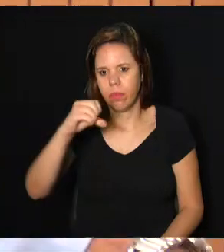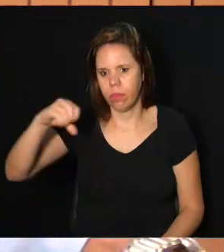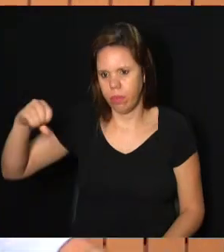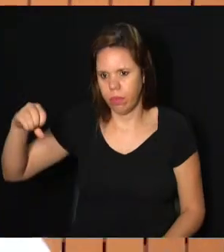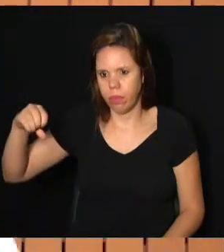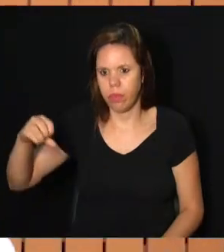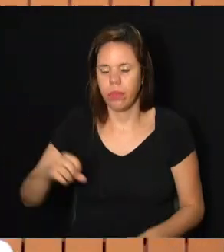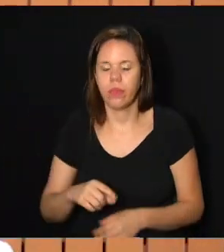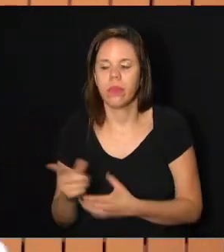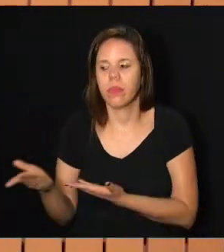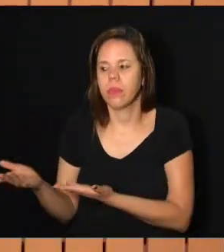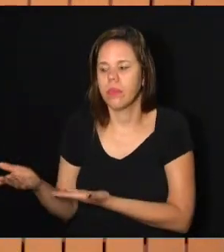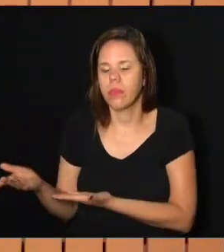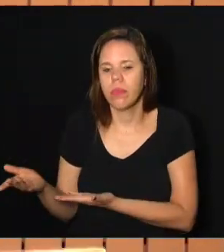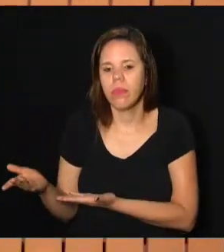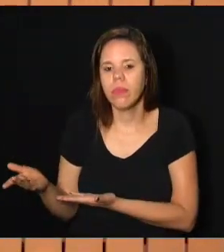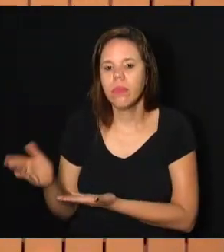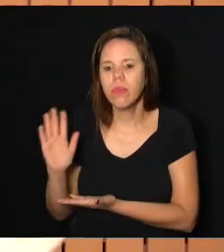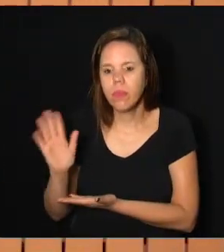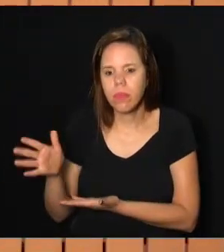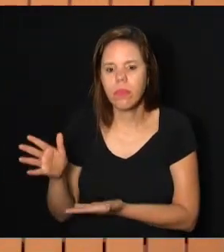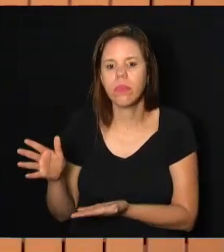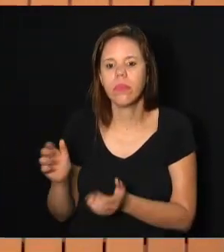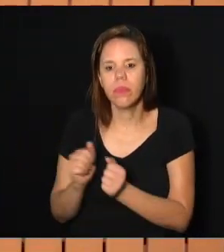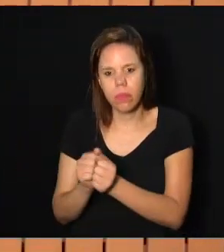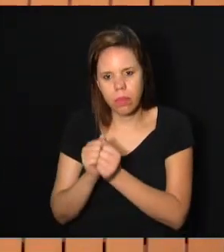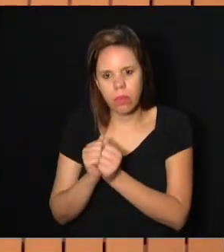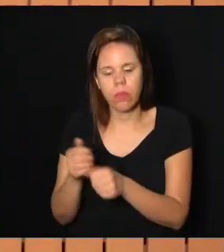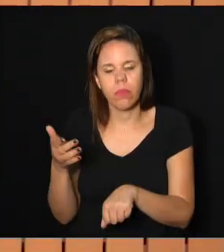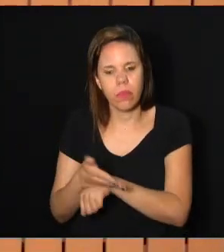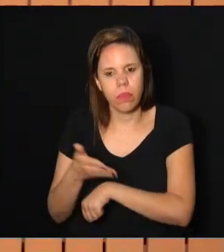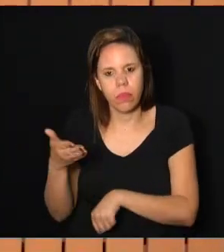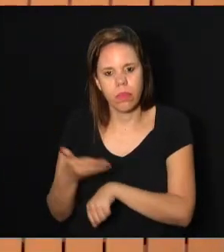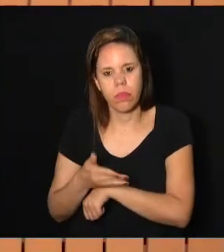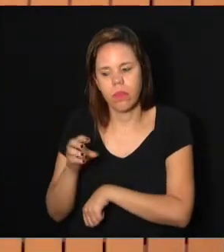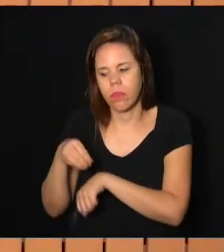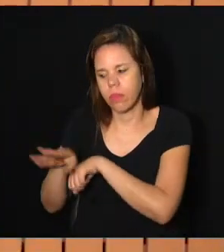vereador, como o senhor subscreveu junto, eu já lhe passo